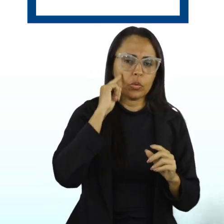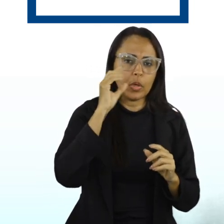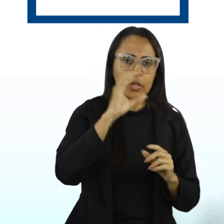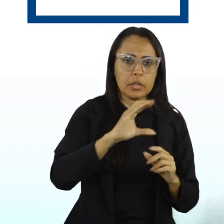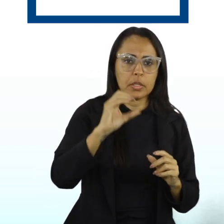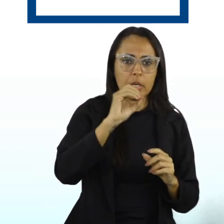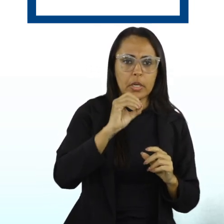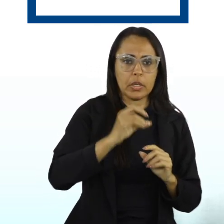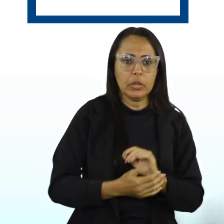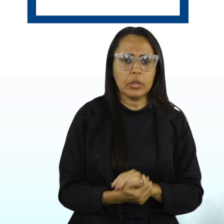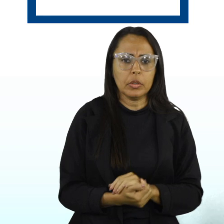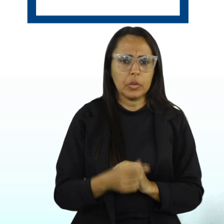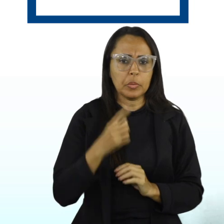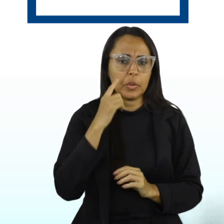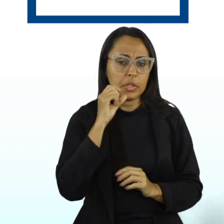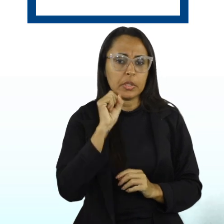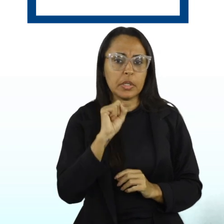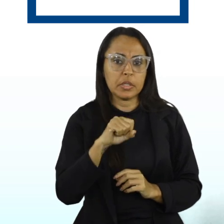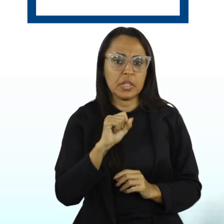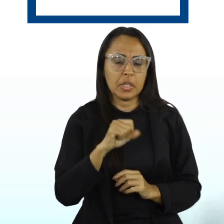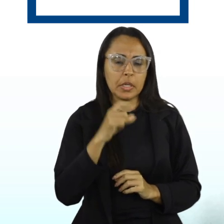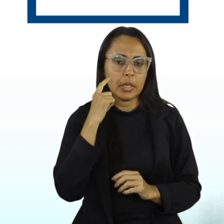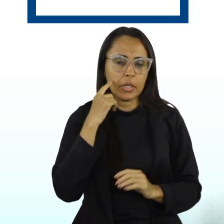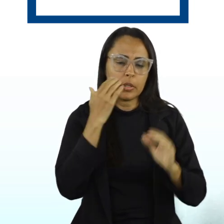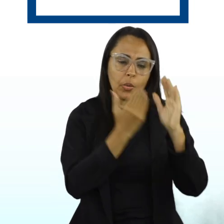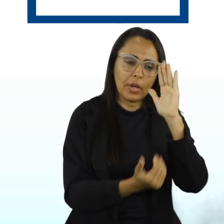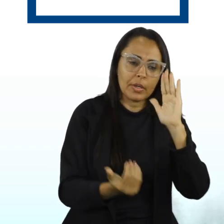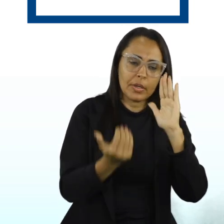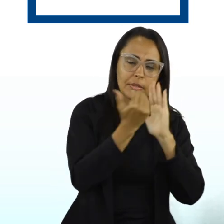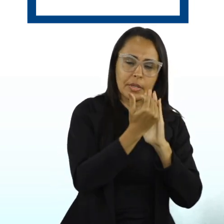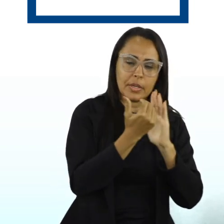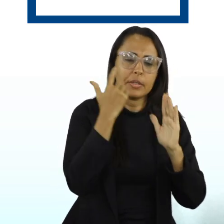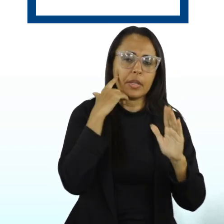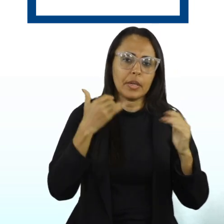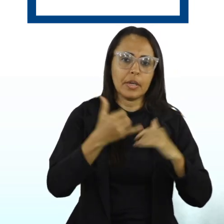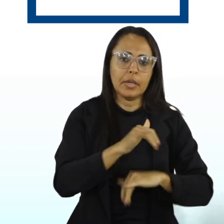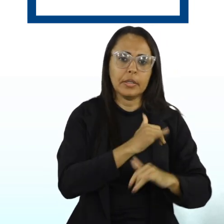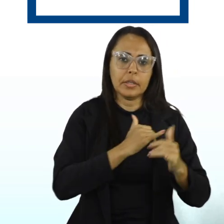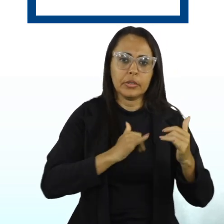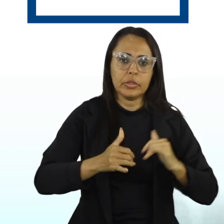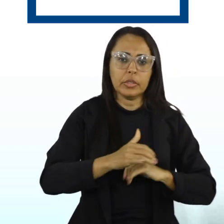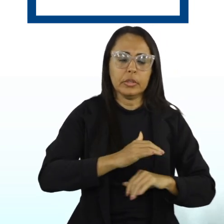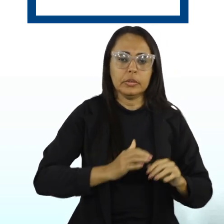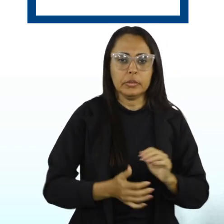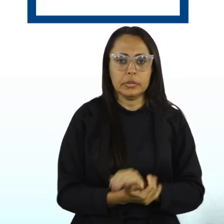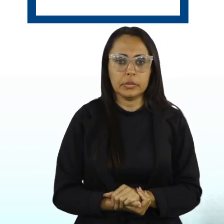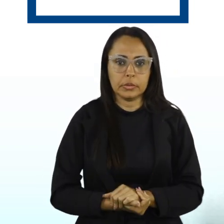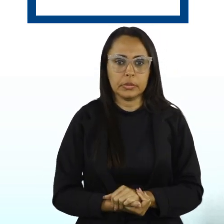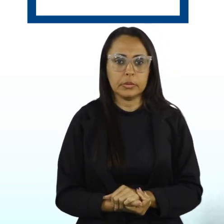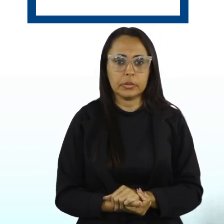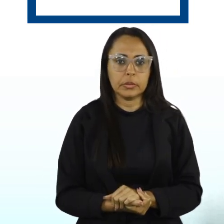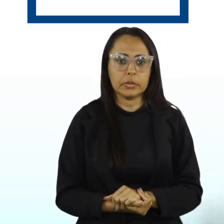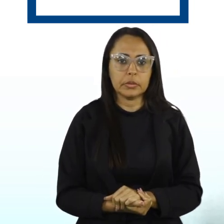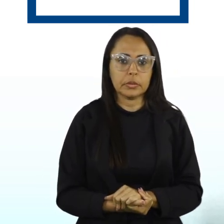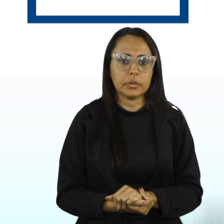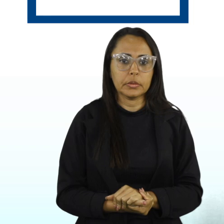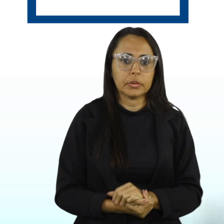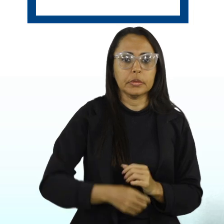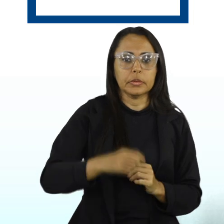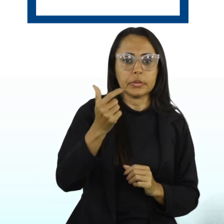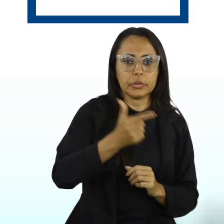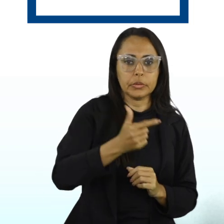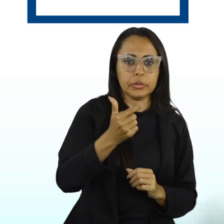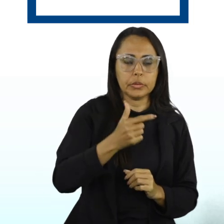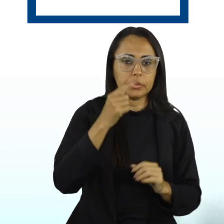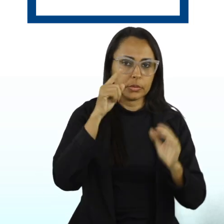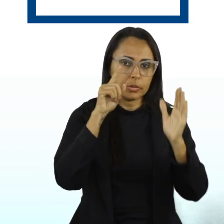0. Mas se você disser sim, você vai lá e acrescenta a energia cinética, massa, velocidade ao quadrado, dividido por 2. A segunda